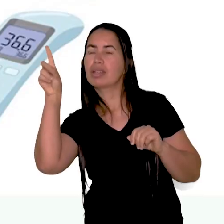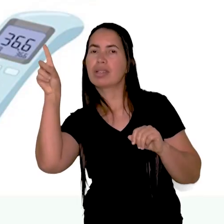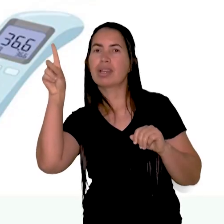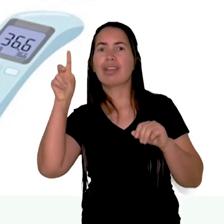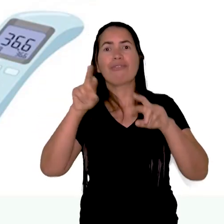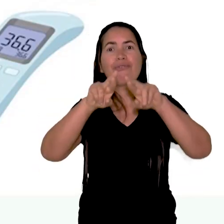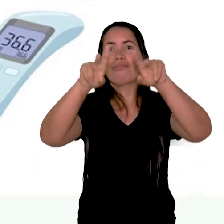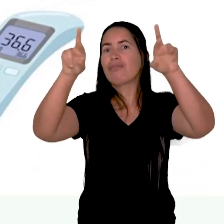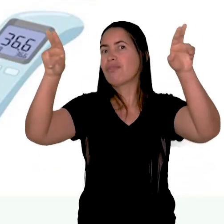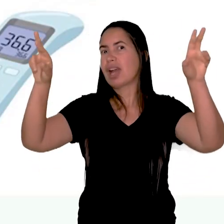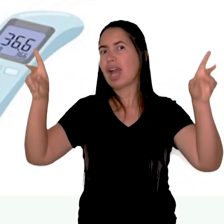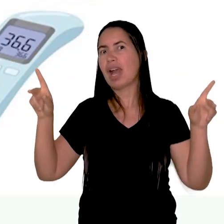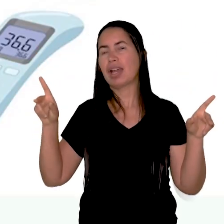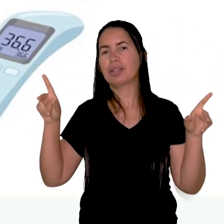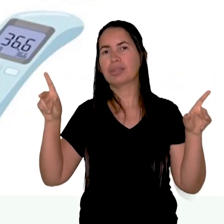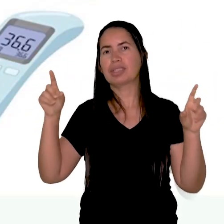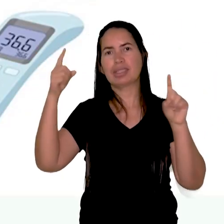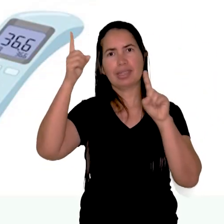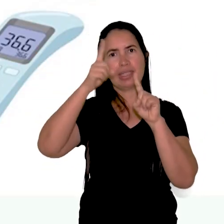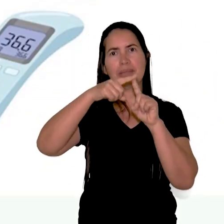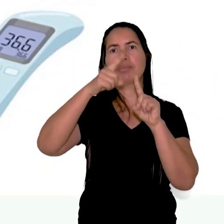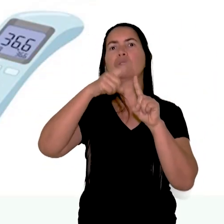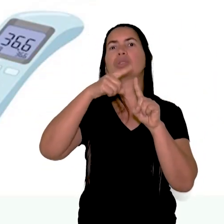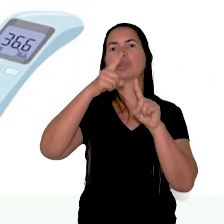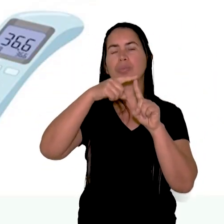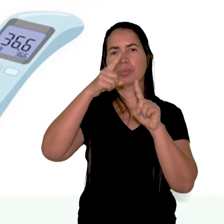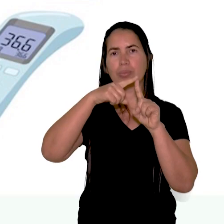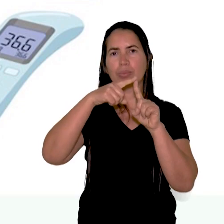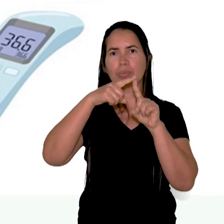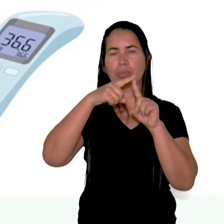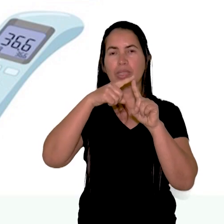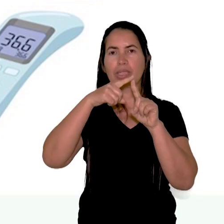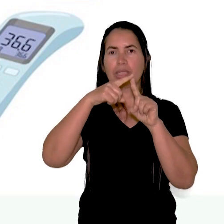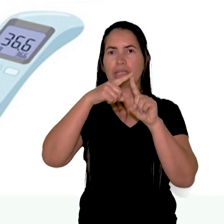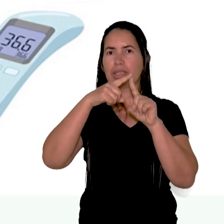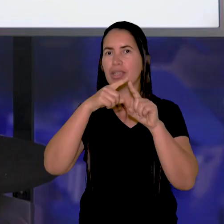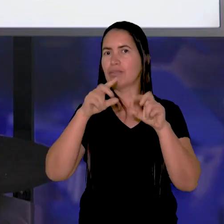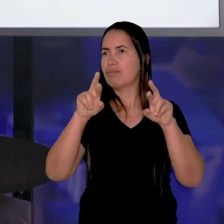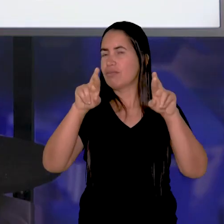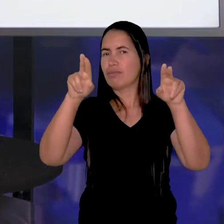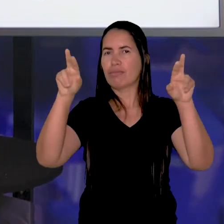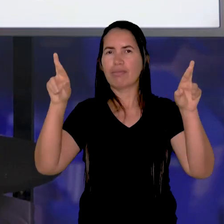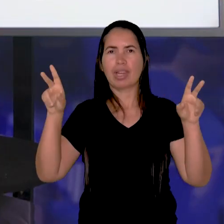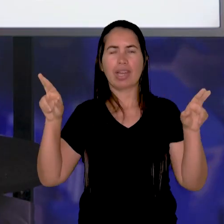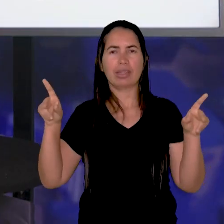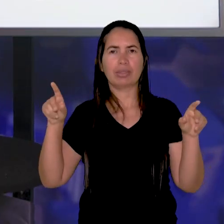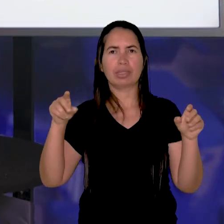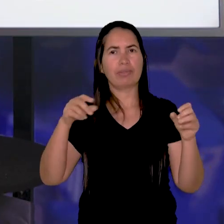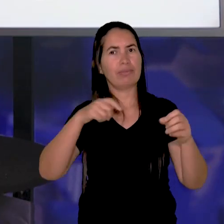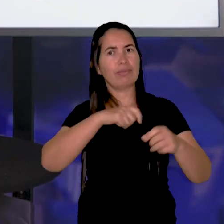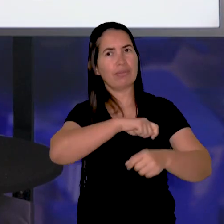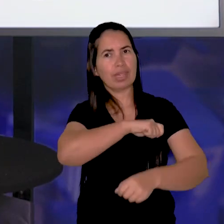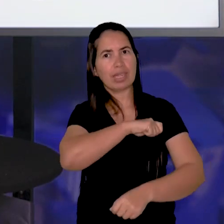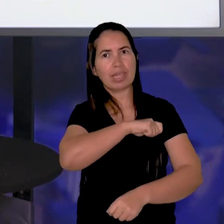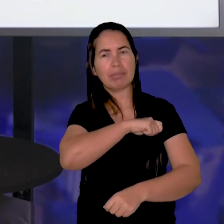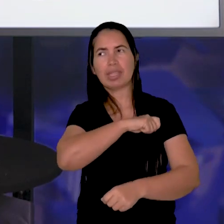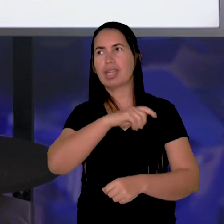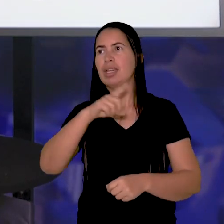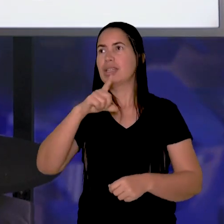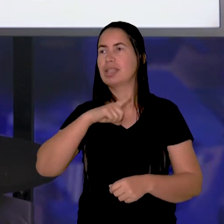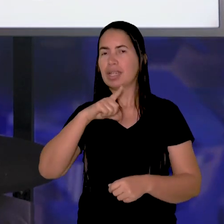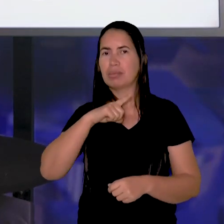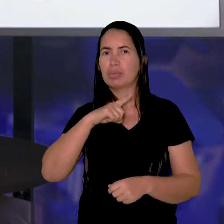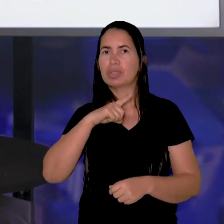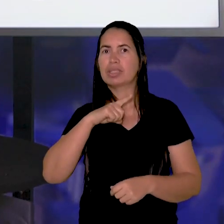aqui vários tipos de termômetros. Termômetro digital, mercúrio. Temos esse daqui também,